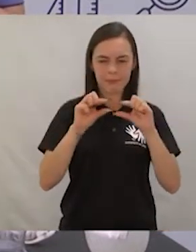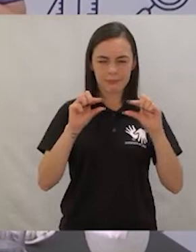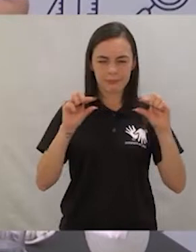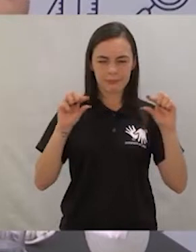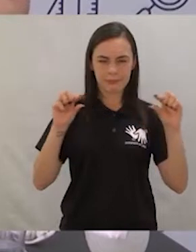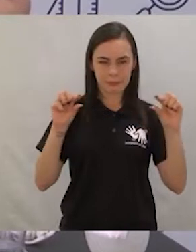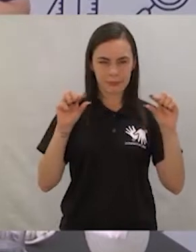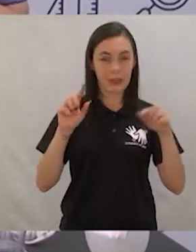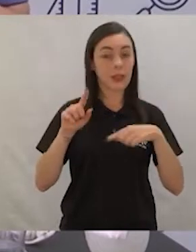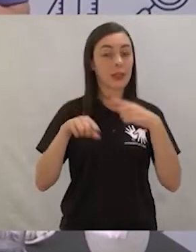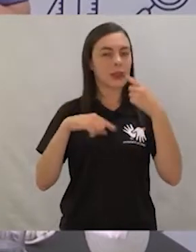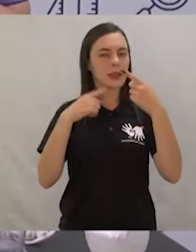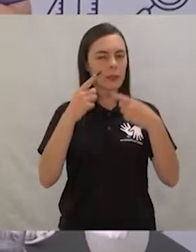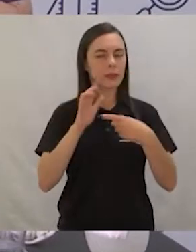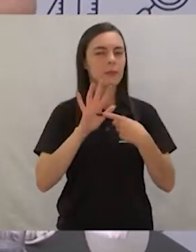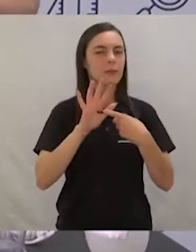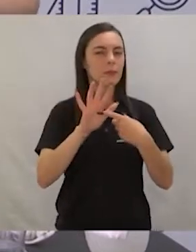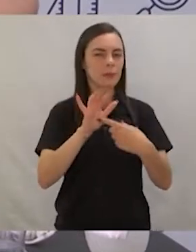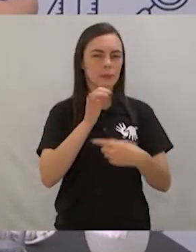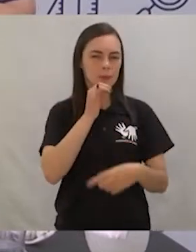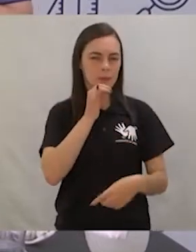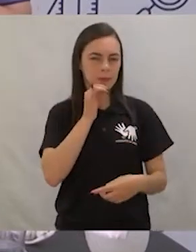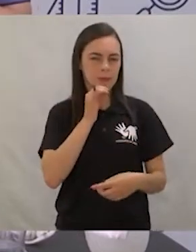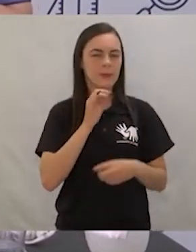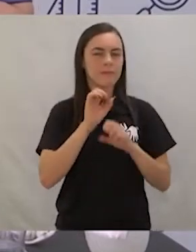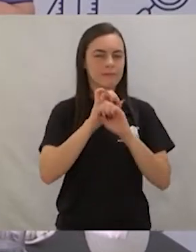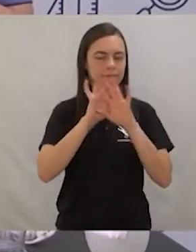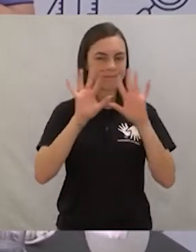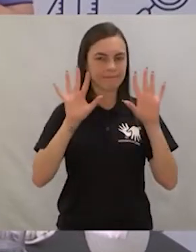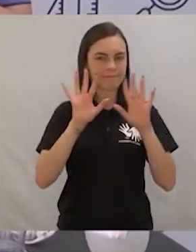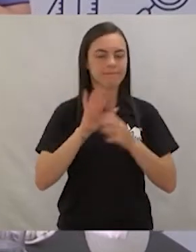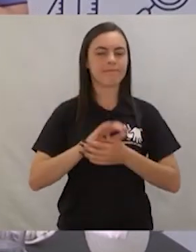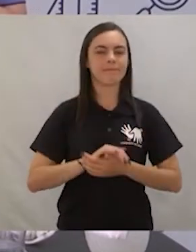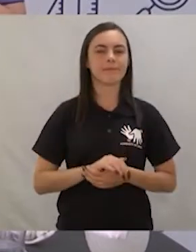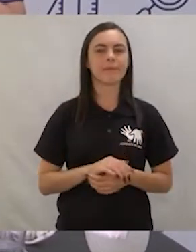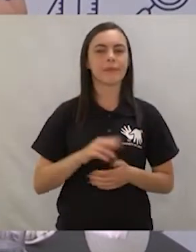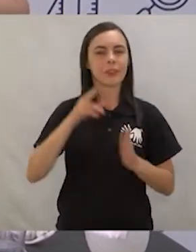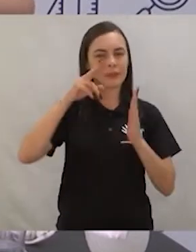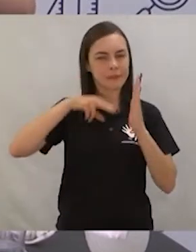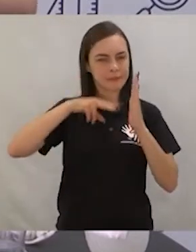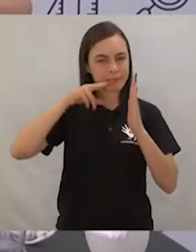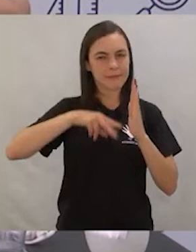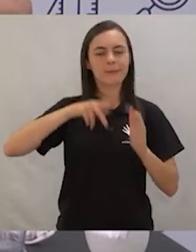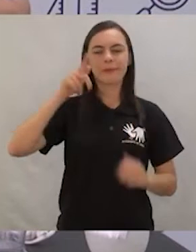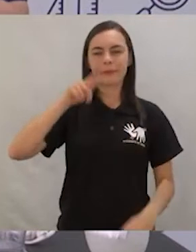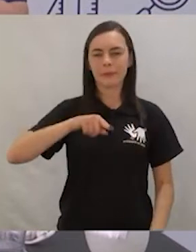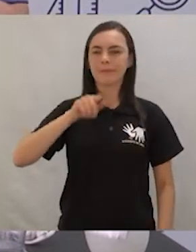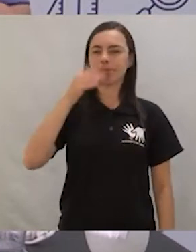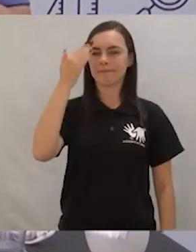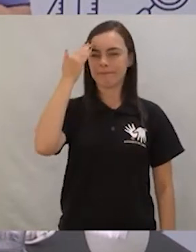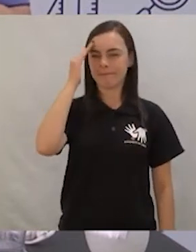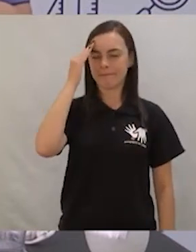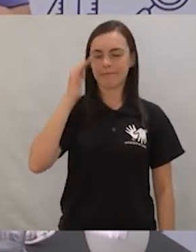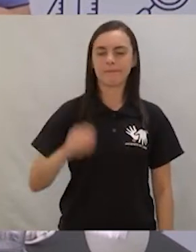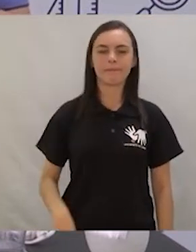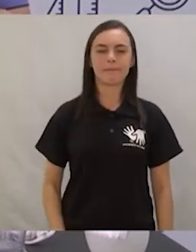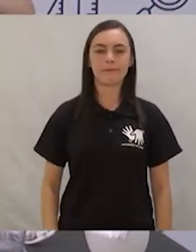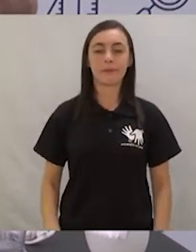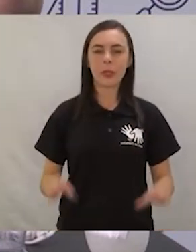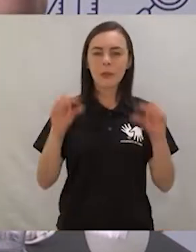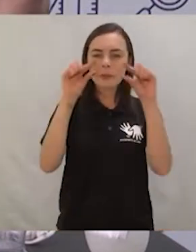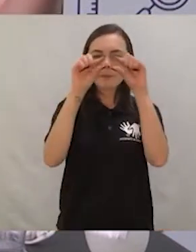verso. Cada linha, a professora já vai pegar o poema para vocês entenderem lá no... a gente vai reler ele e vocês já vão entender